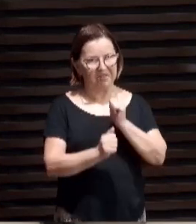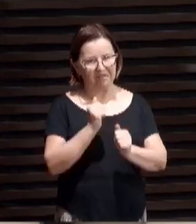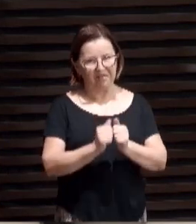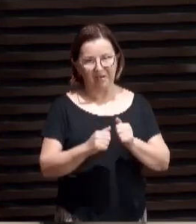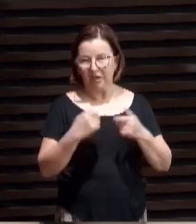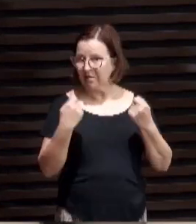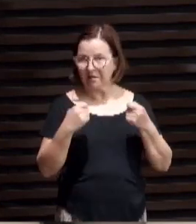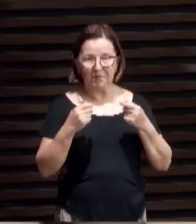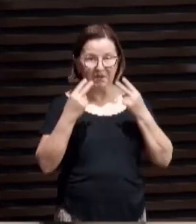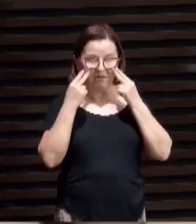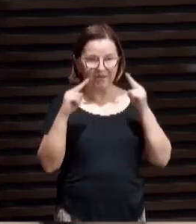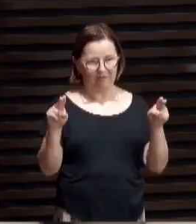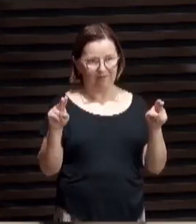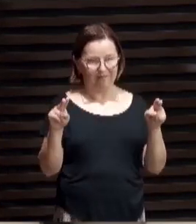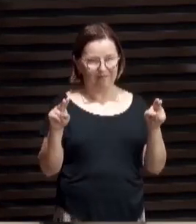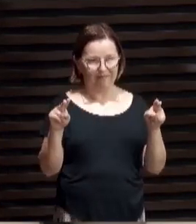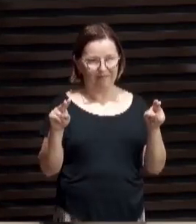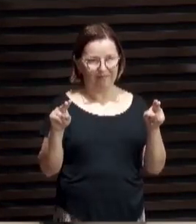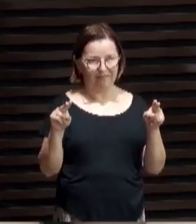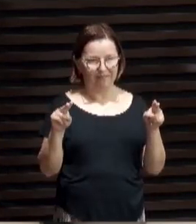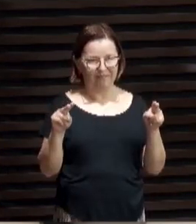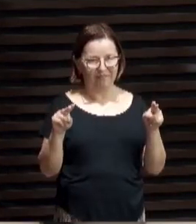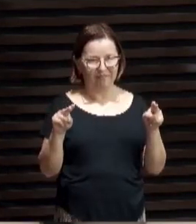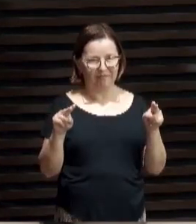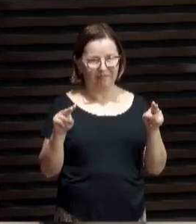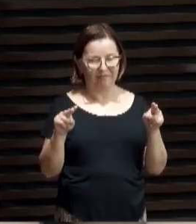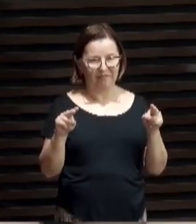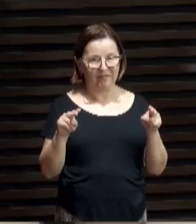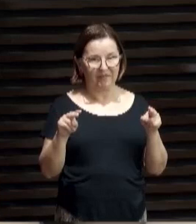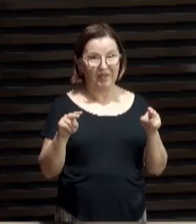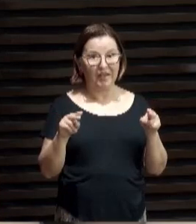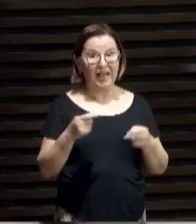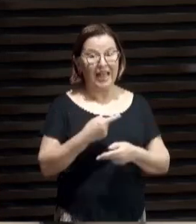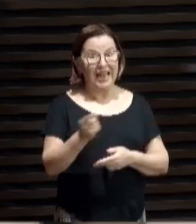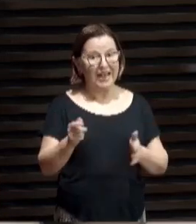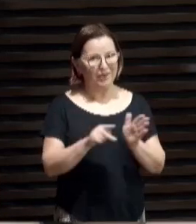Eles são julgadores e são também as testemunhas.